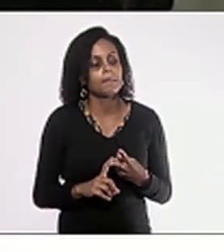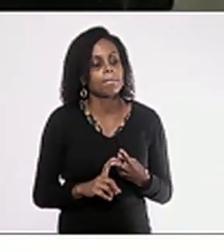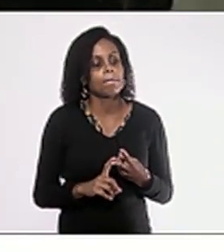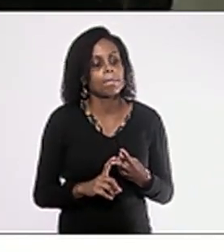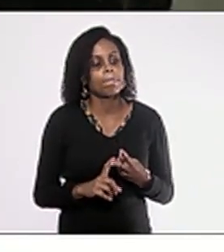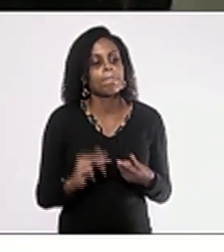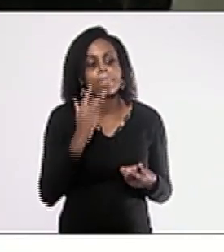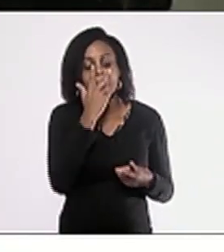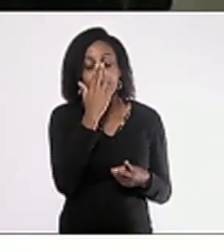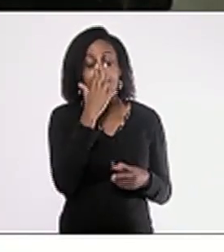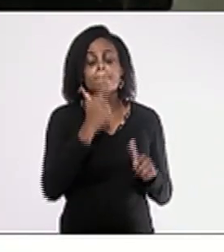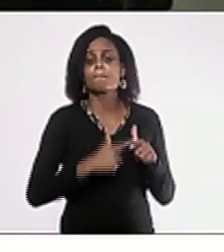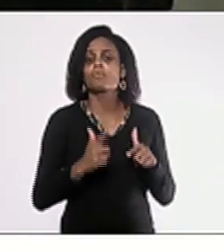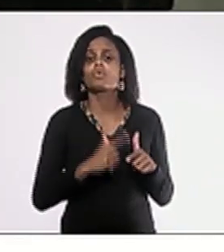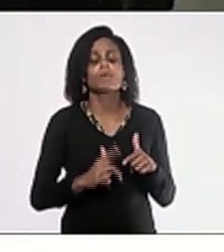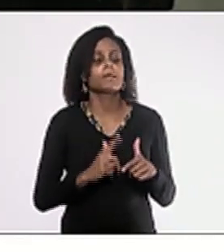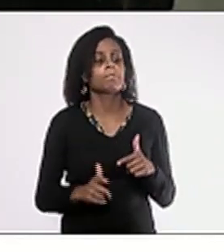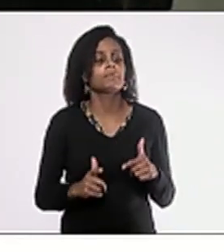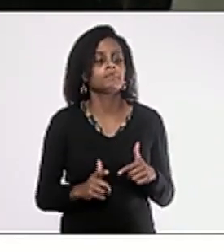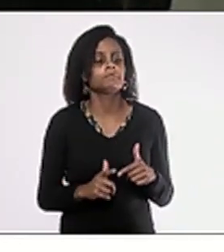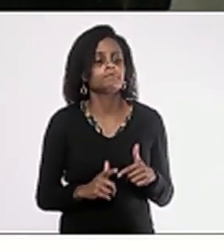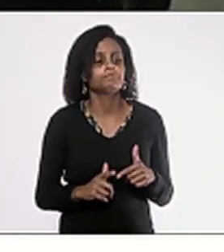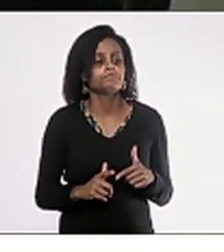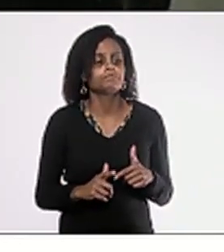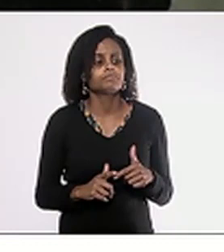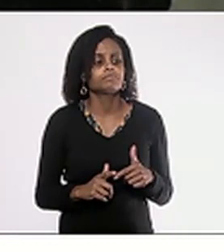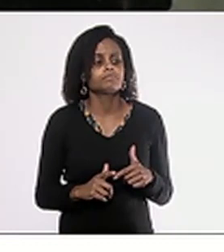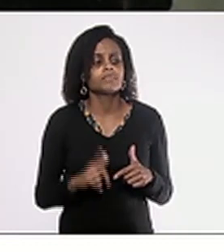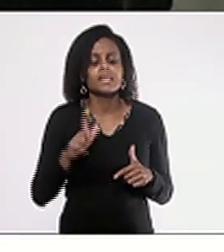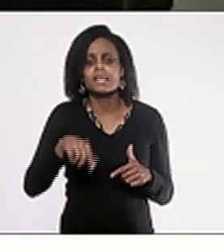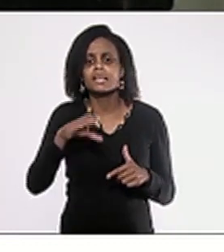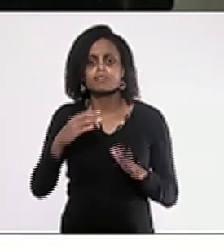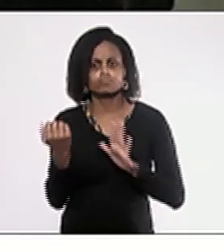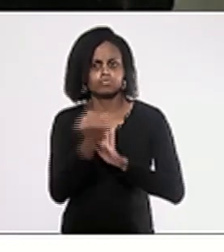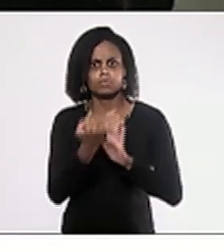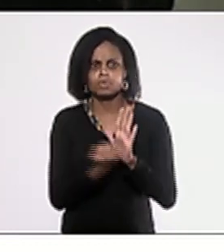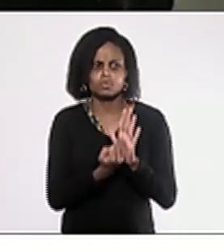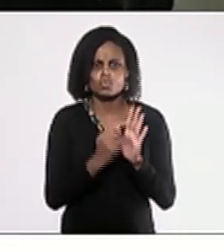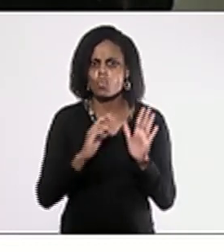me parece que o problema não seria na certificação, ou